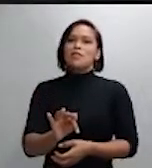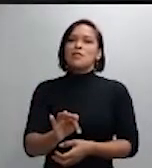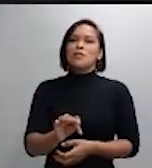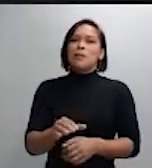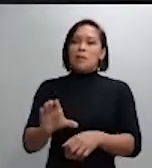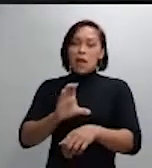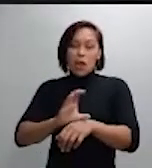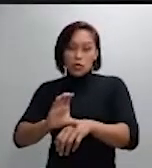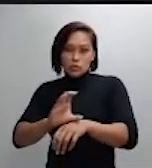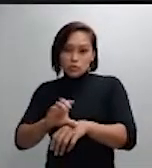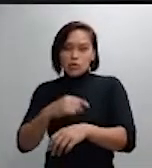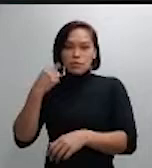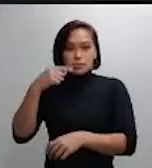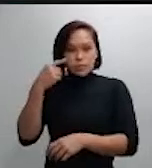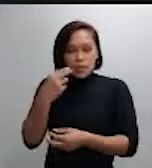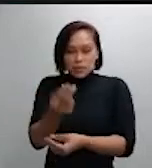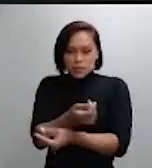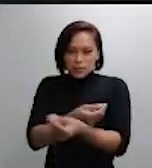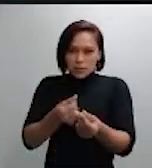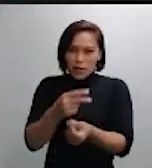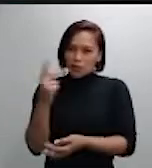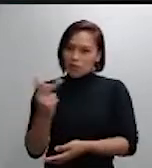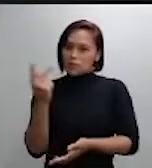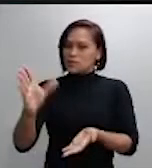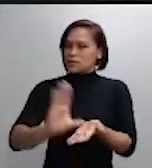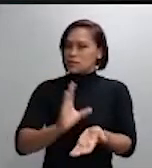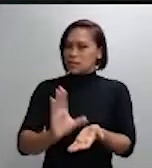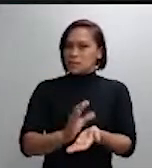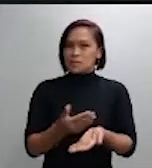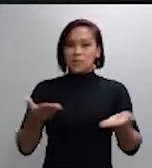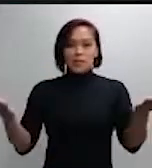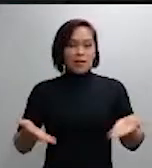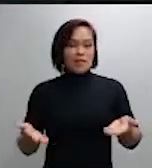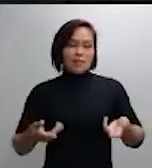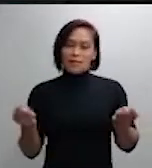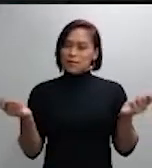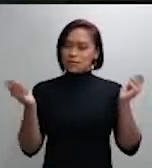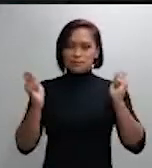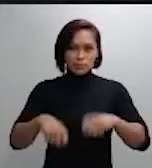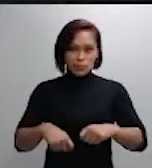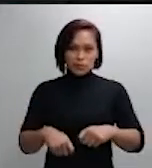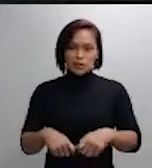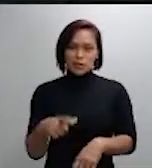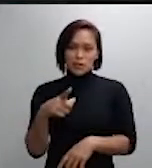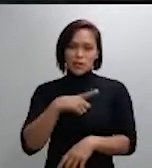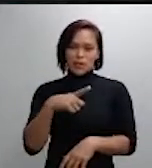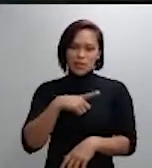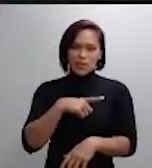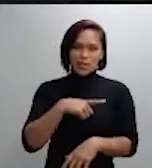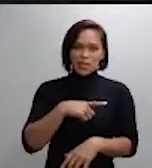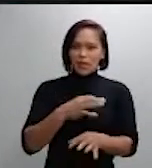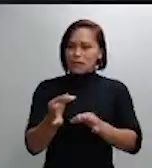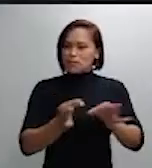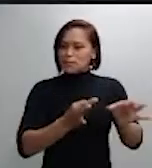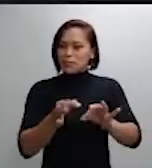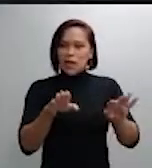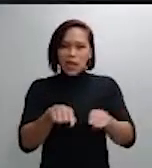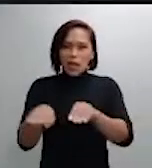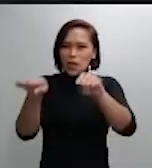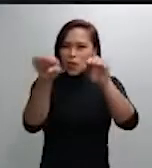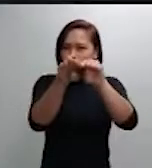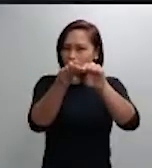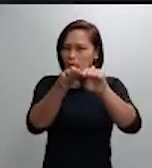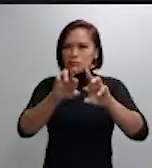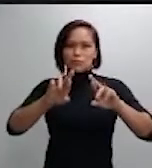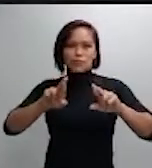honorários da advocacia pública. Agora não admitimos que haja esse tratamento não isonômico. Ou